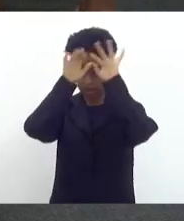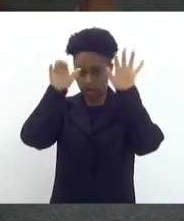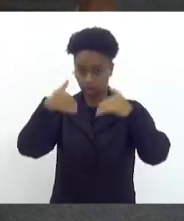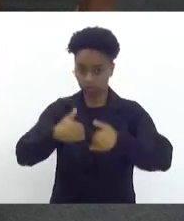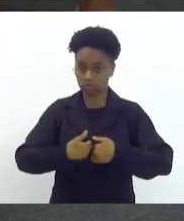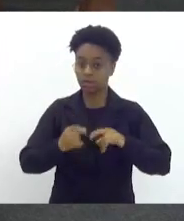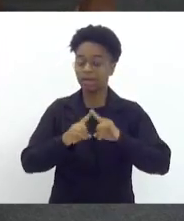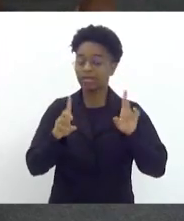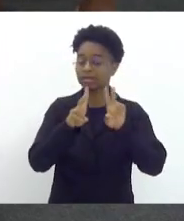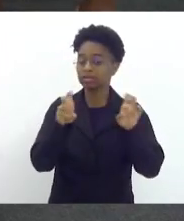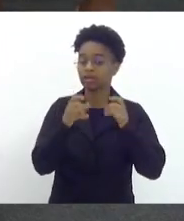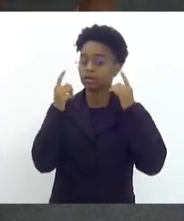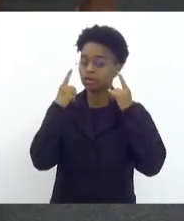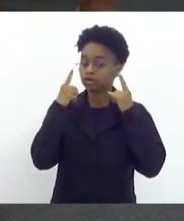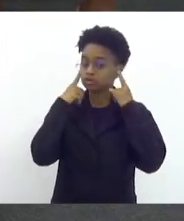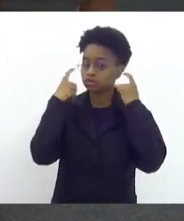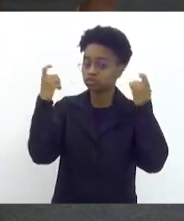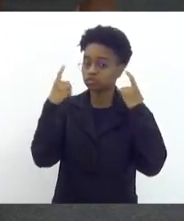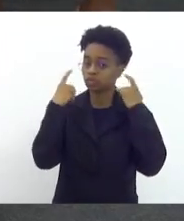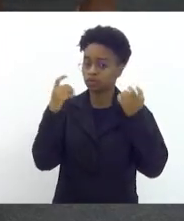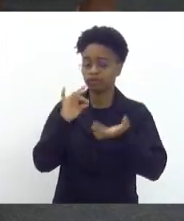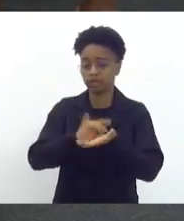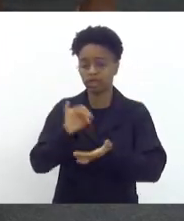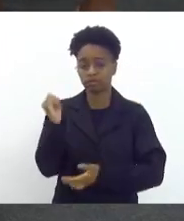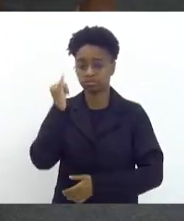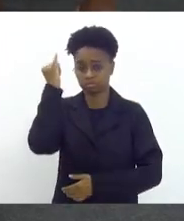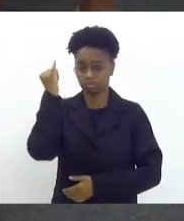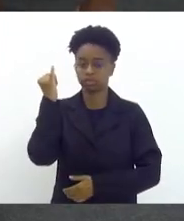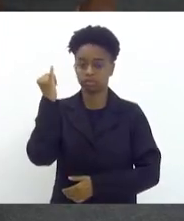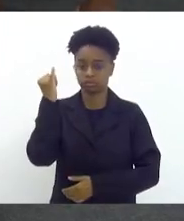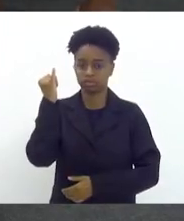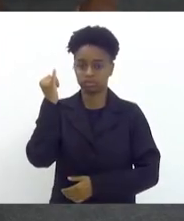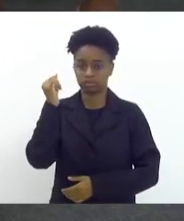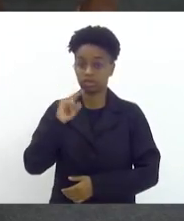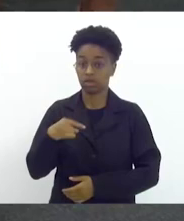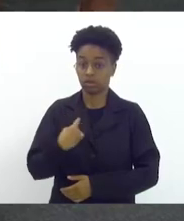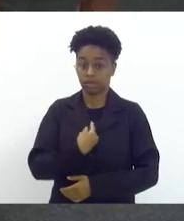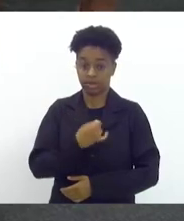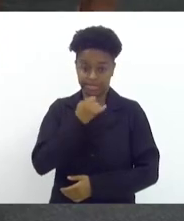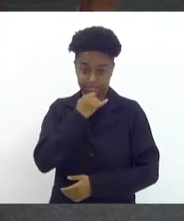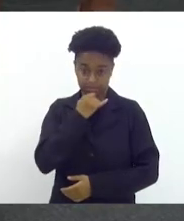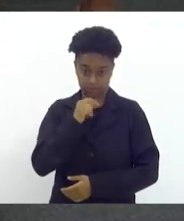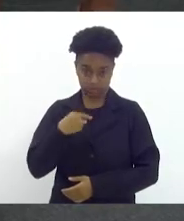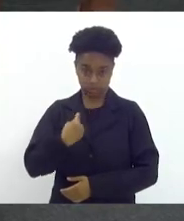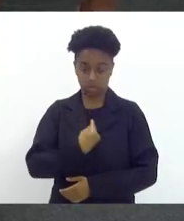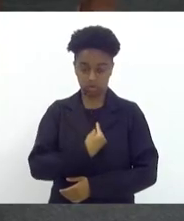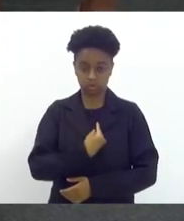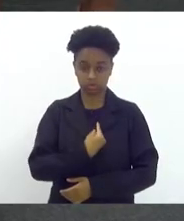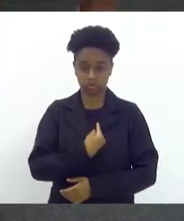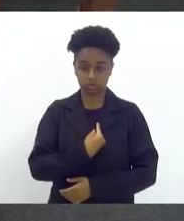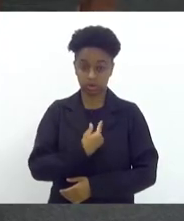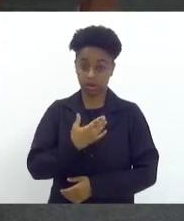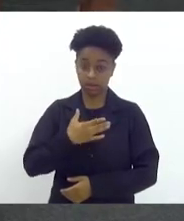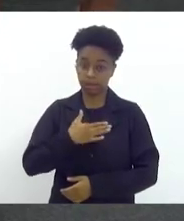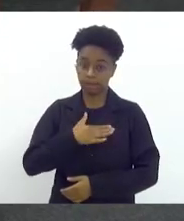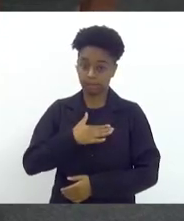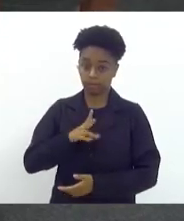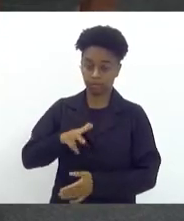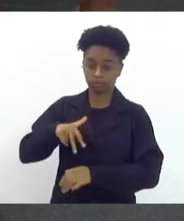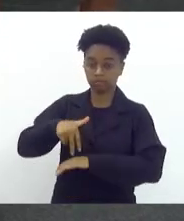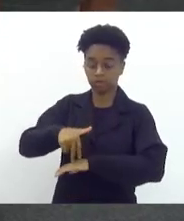questão sonora é algo é importantíssimo nós por exemplo é no meu mandato